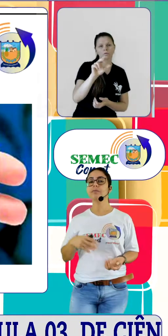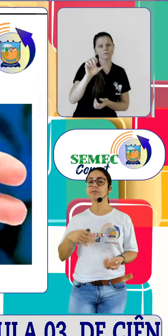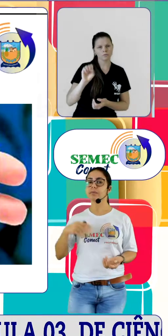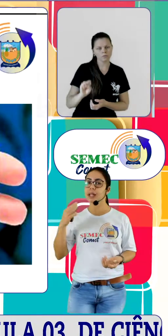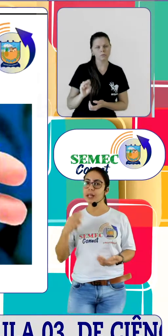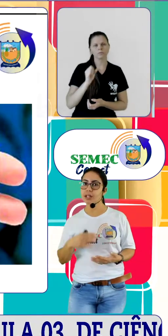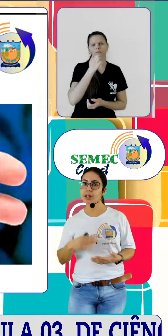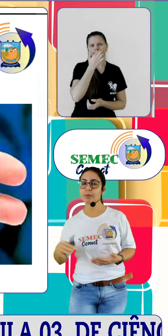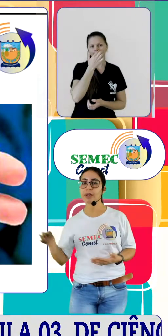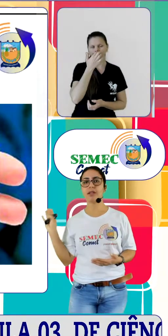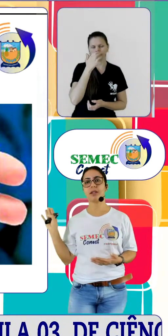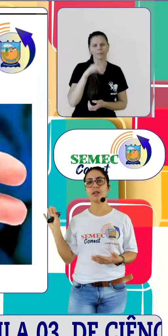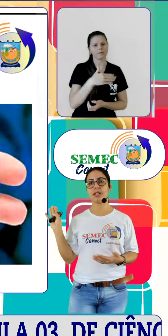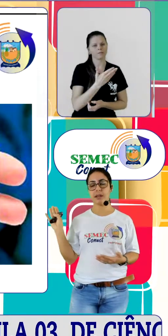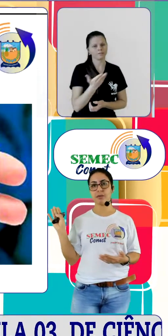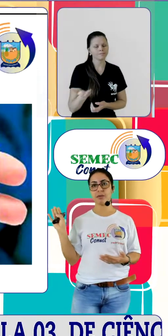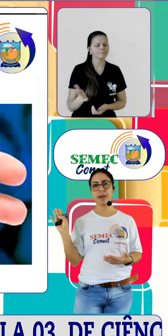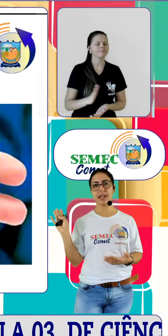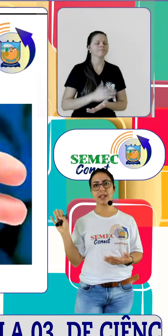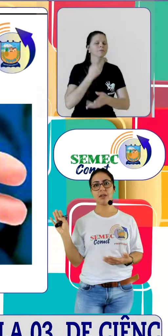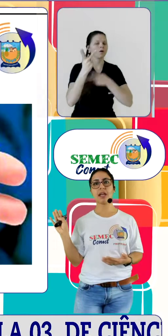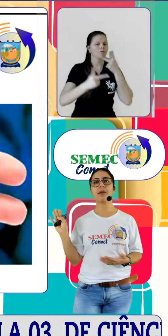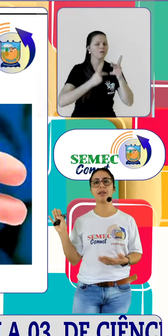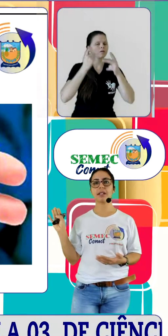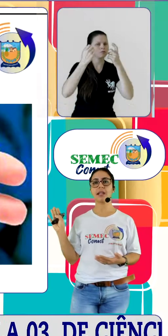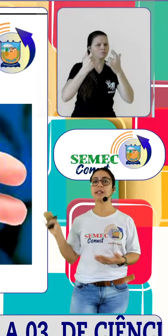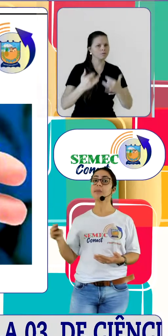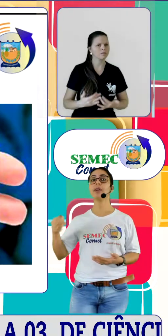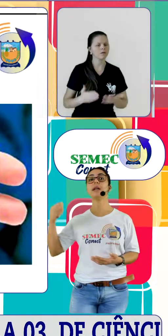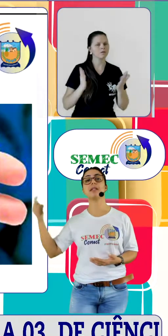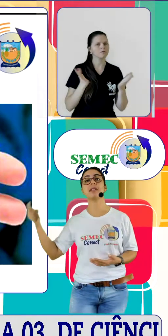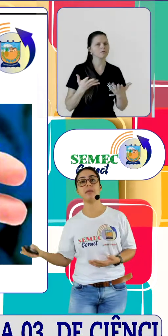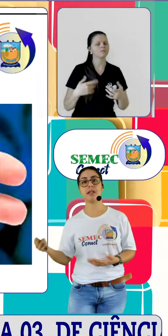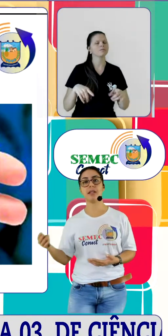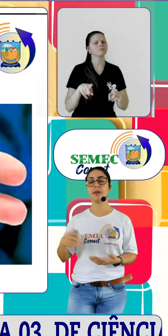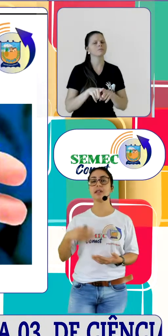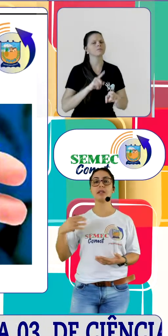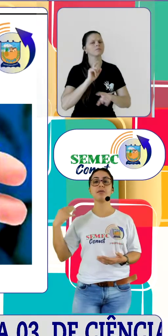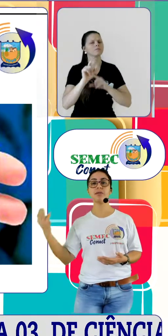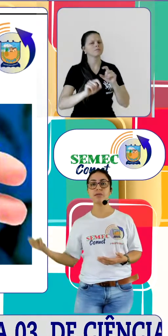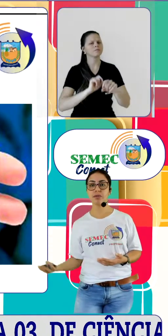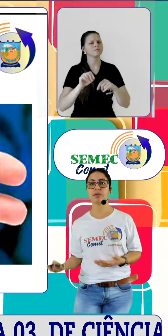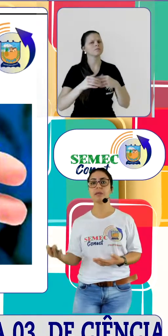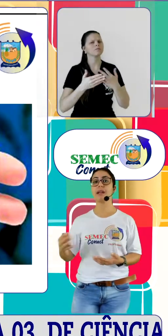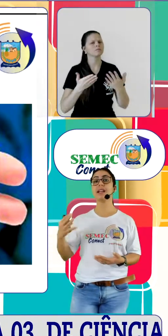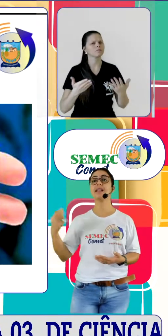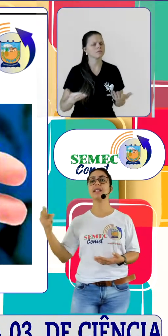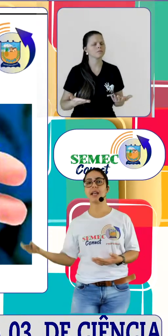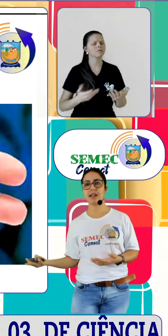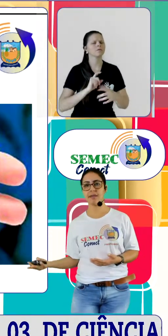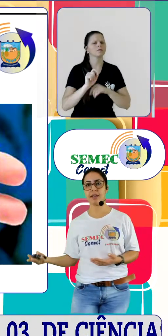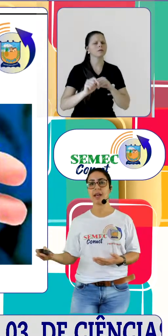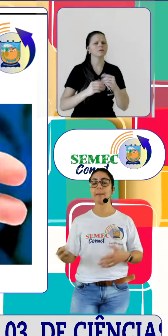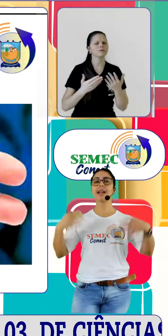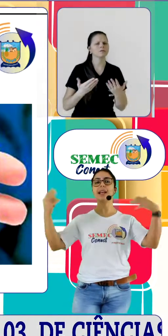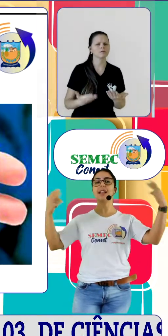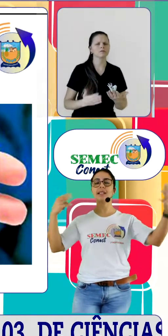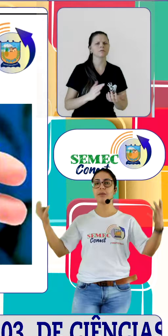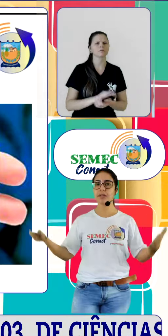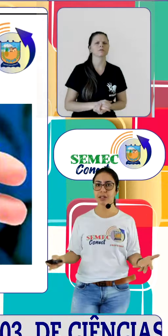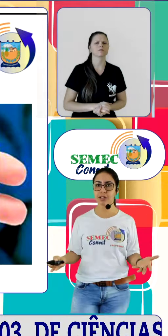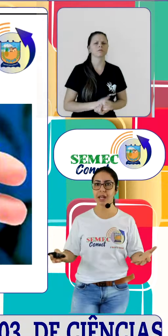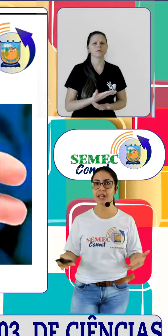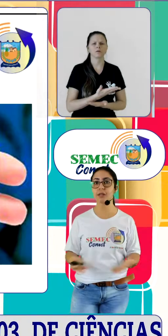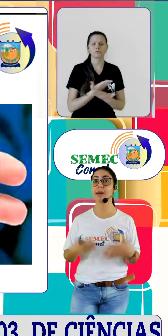Então, é sobre isso que nós iremos hoje falar na nossa aula, tá certo? Que programas são esses? Quais são as suas funções? Para que eles servem? Para quem eles